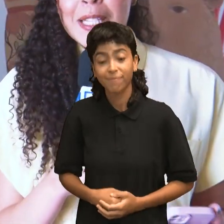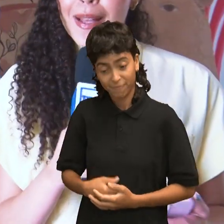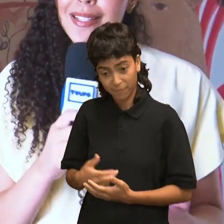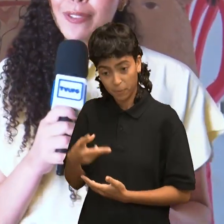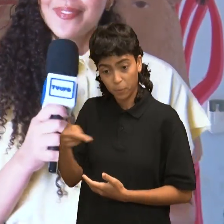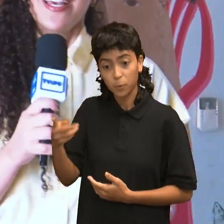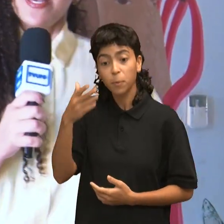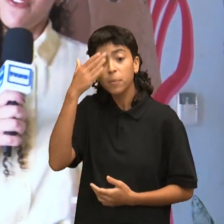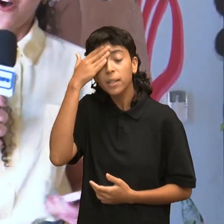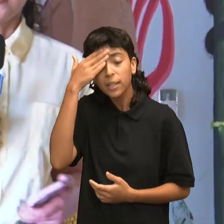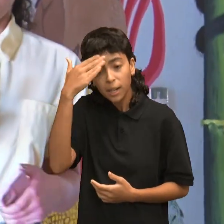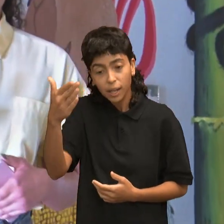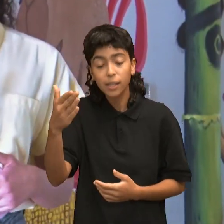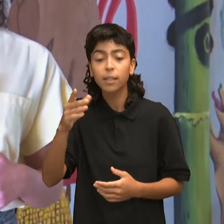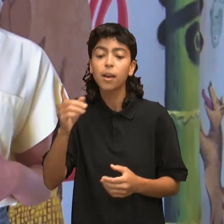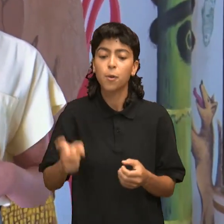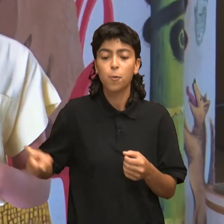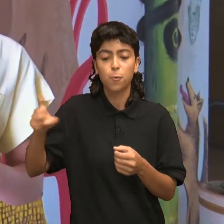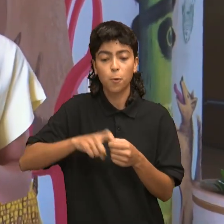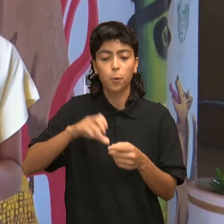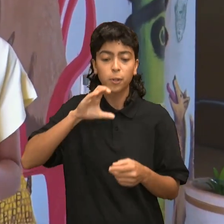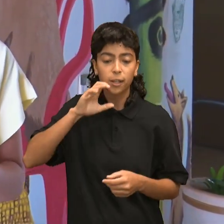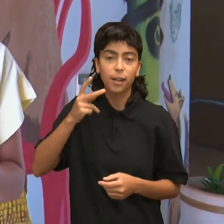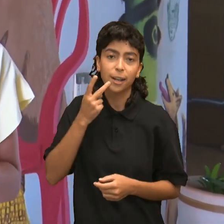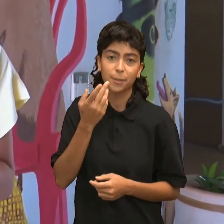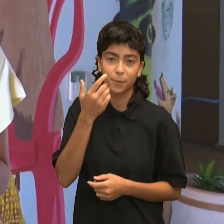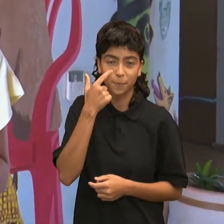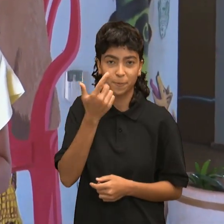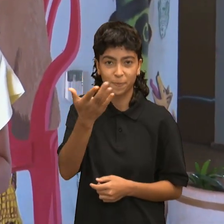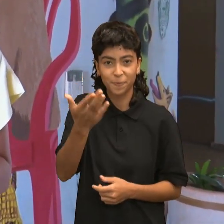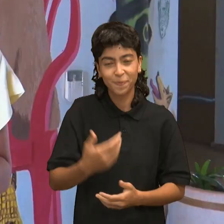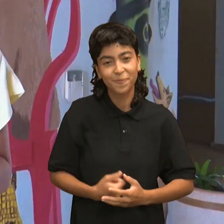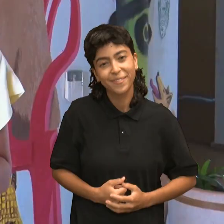sua participação e eu volto com vocês aí no estúdio.